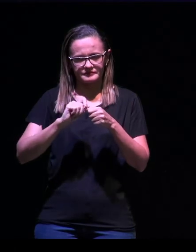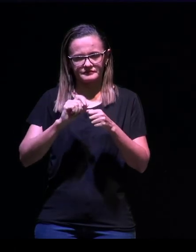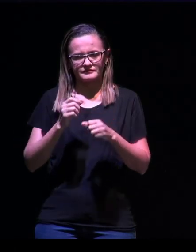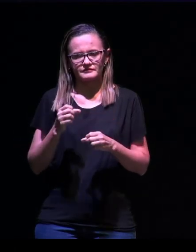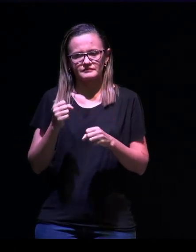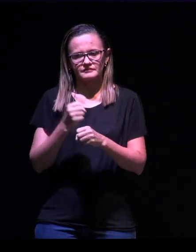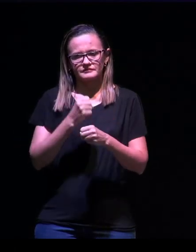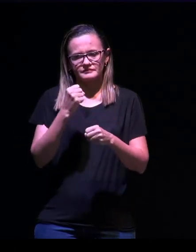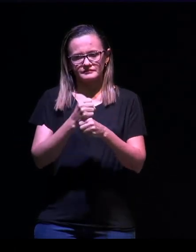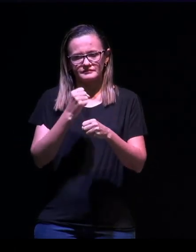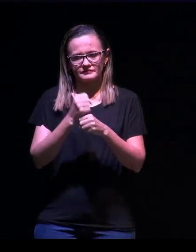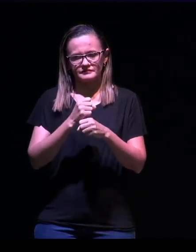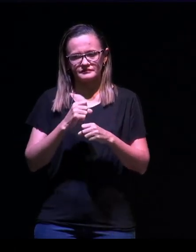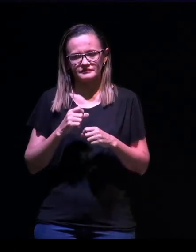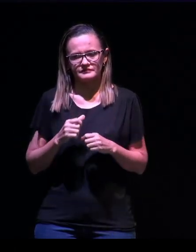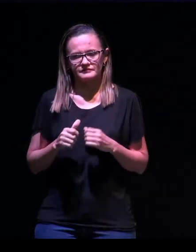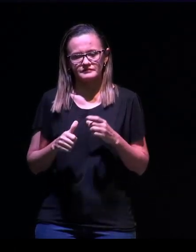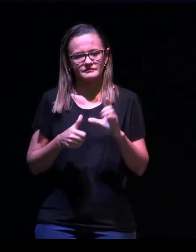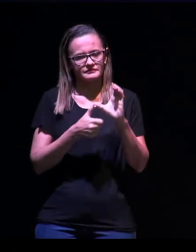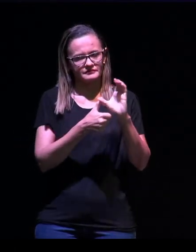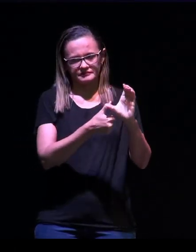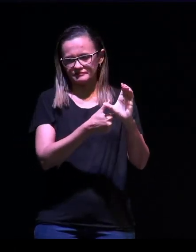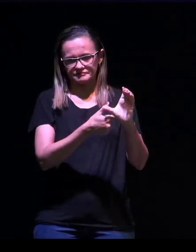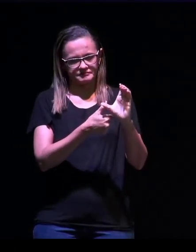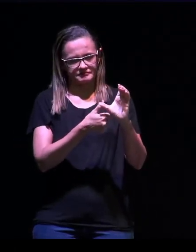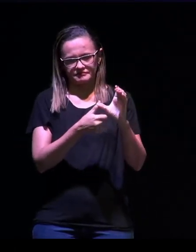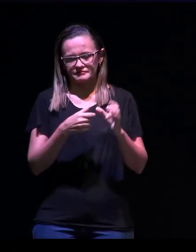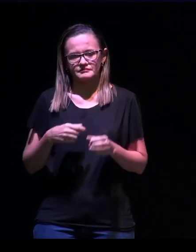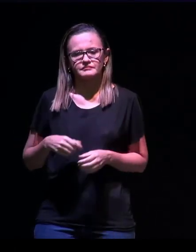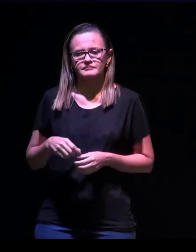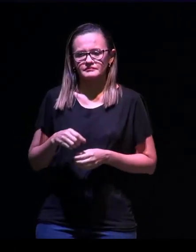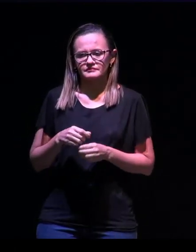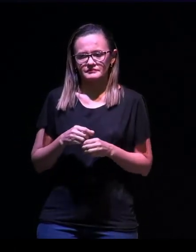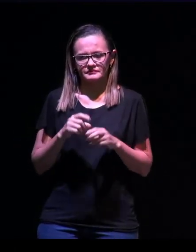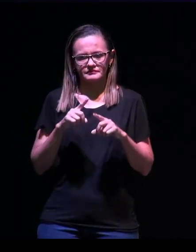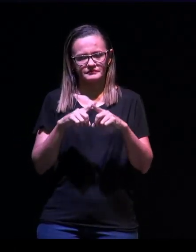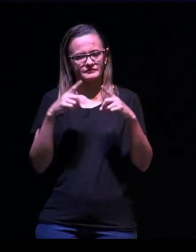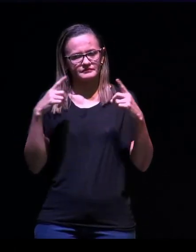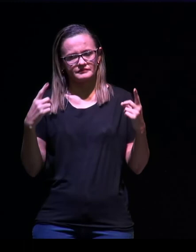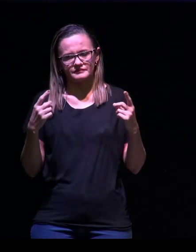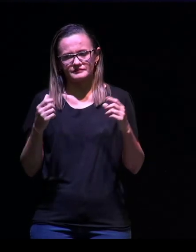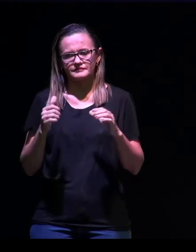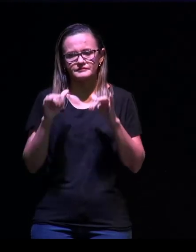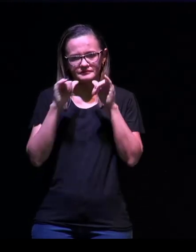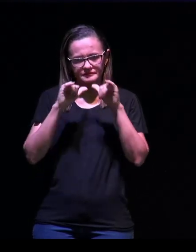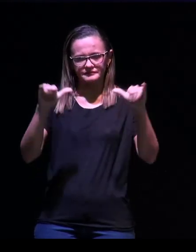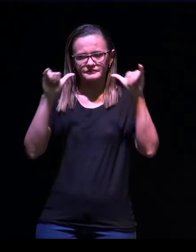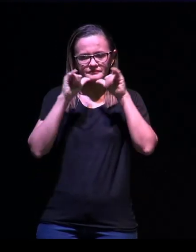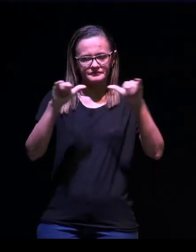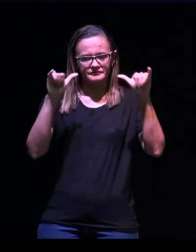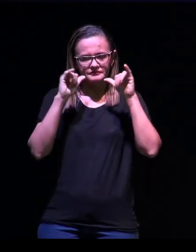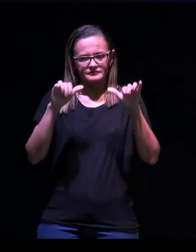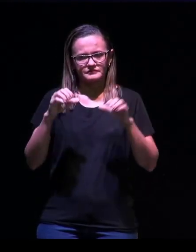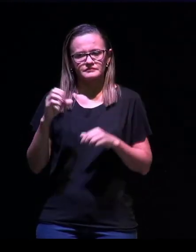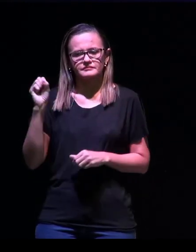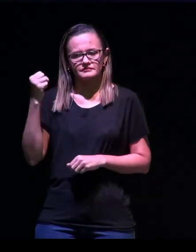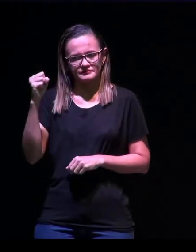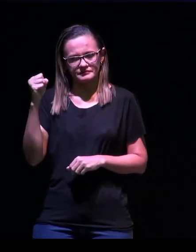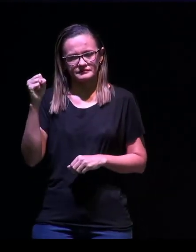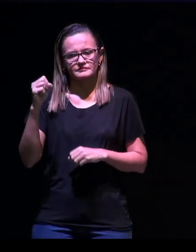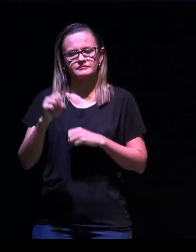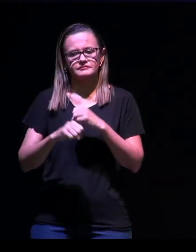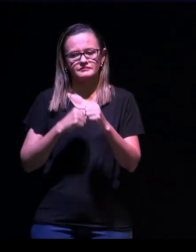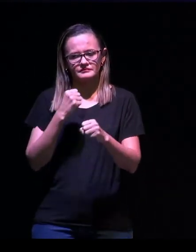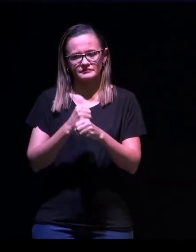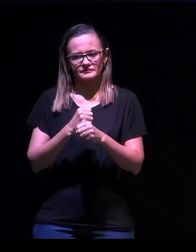tão antenados que eles estão do jeito que o mundo vai entrar em colapso nessa data. A duração desse relógio é 8 anos, do outro é 7. Começou